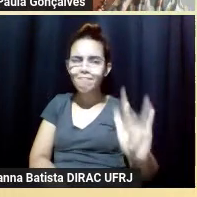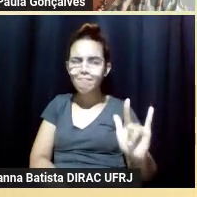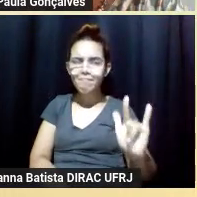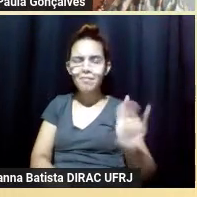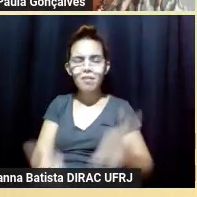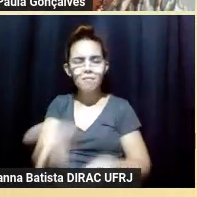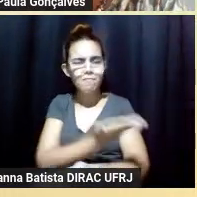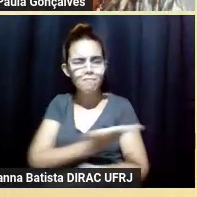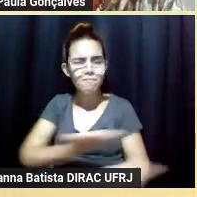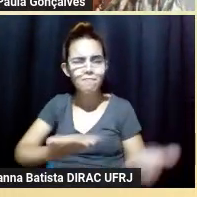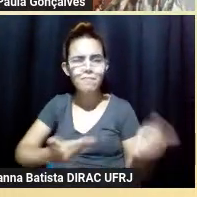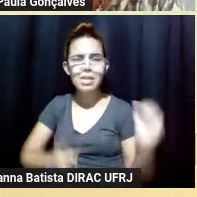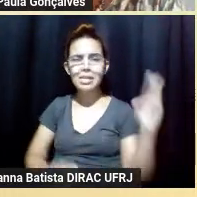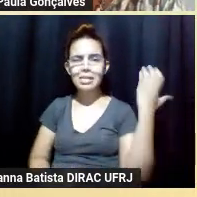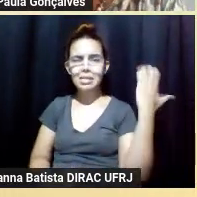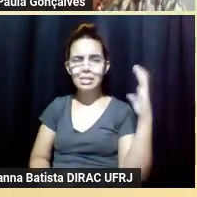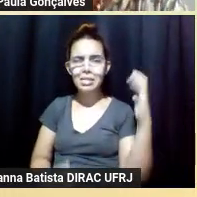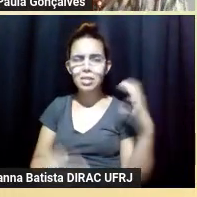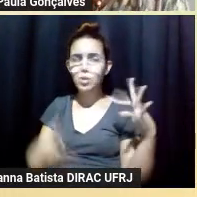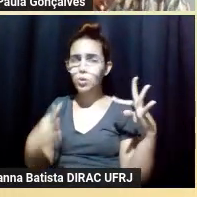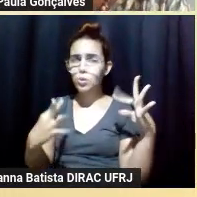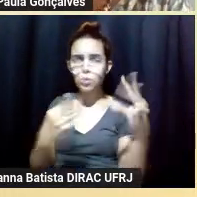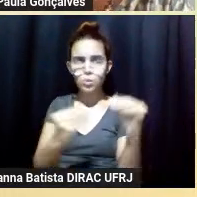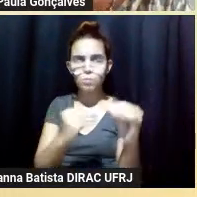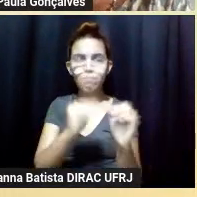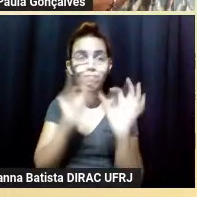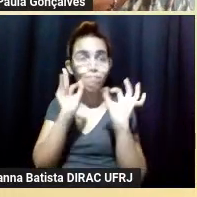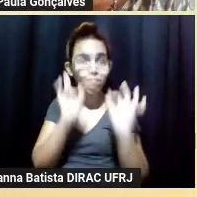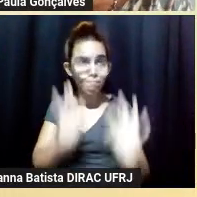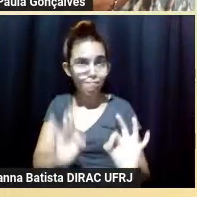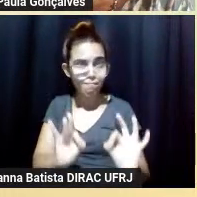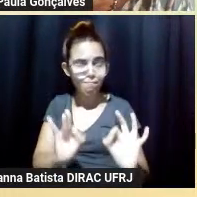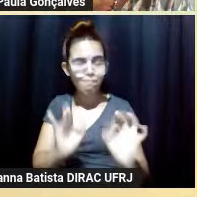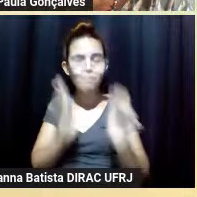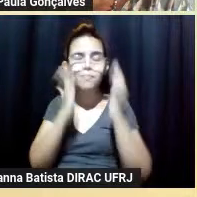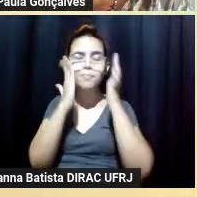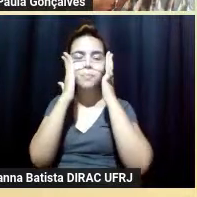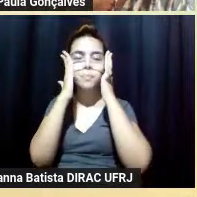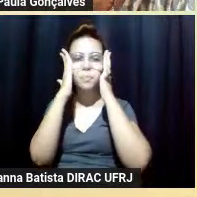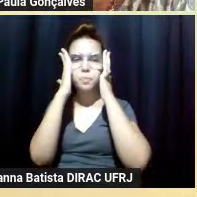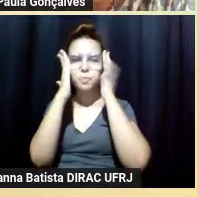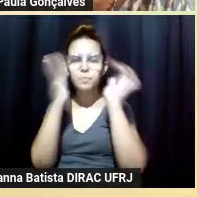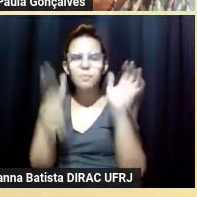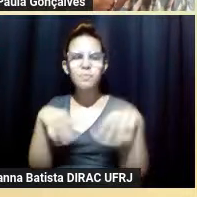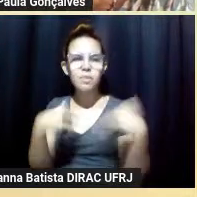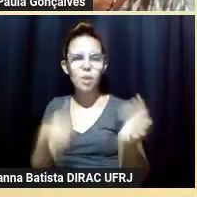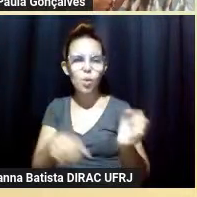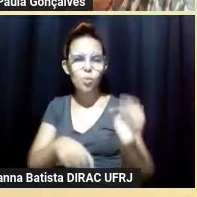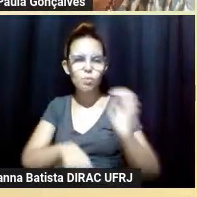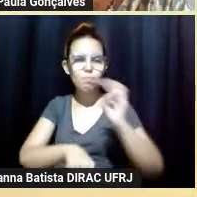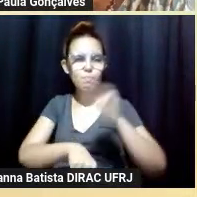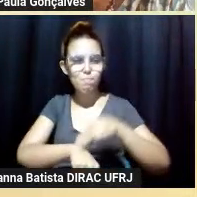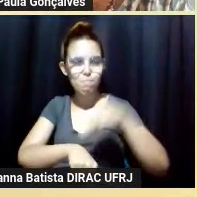mais. Certo? Muito bem, faço esse mestrado. Quando eu me inscrevo no mestrado, que eu sou aprovada no